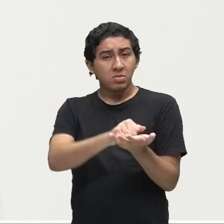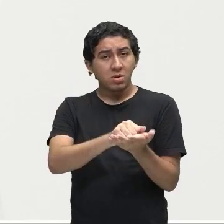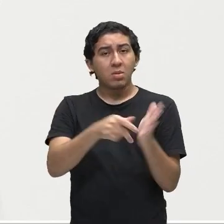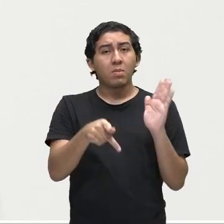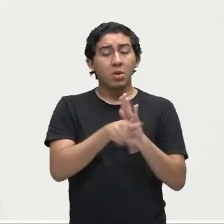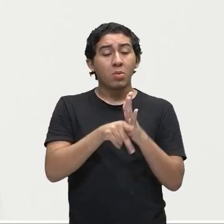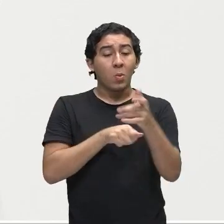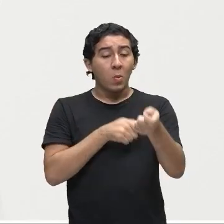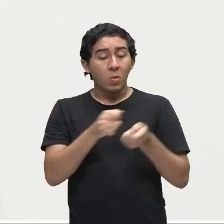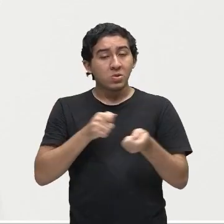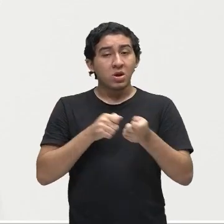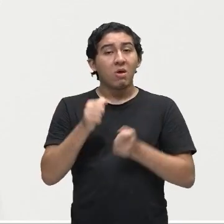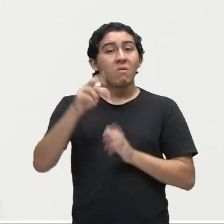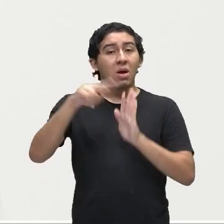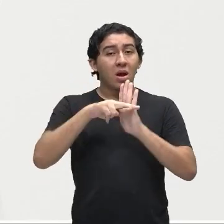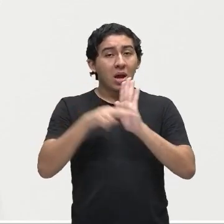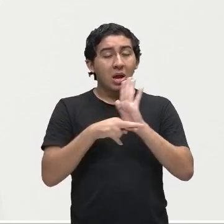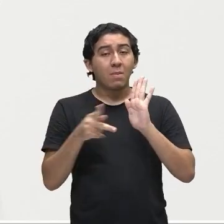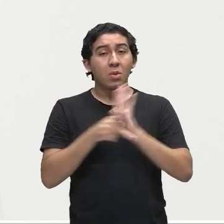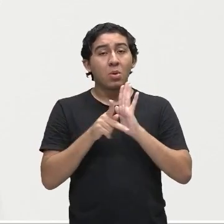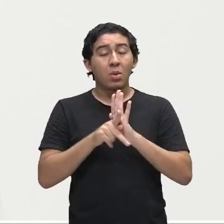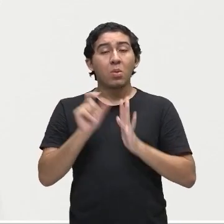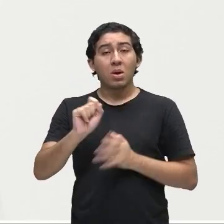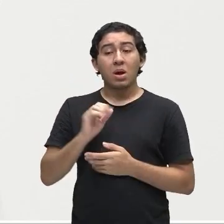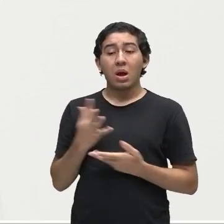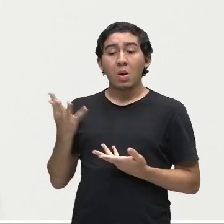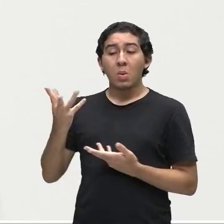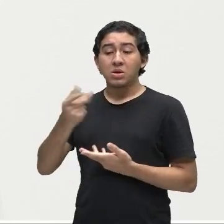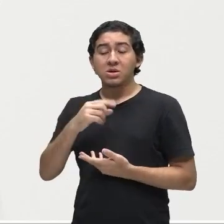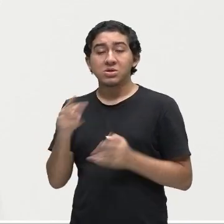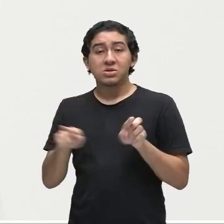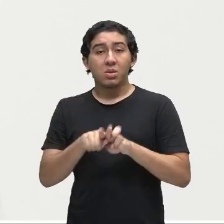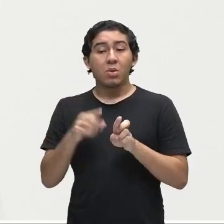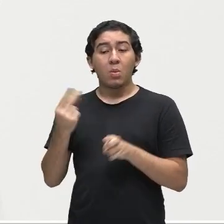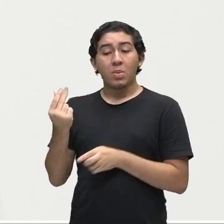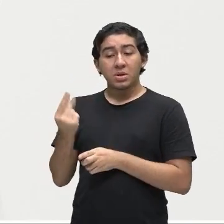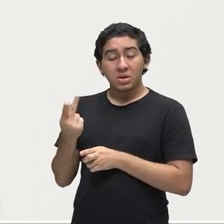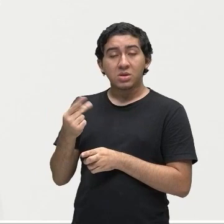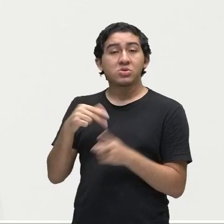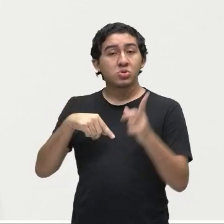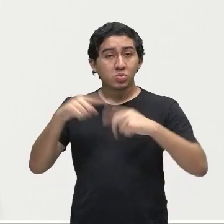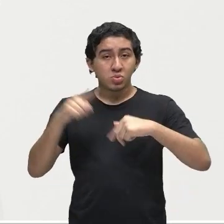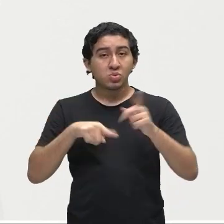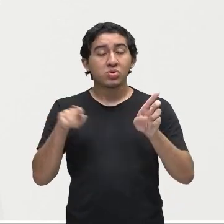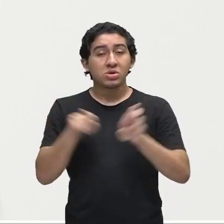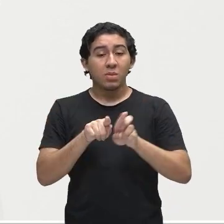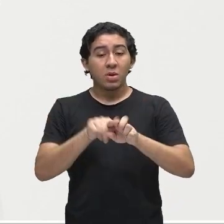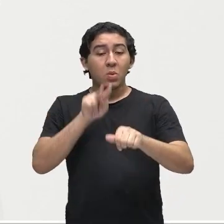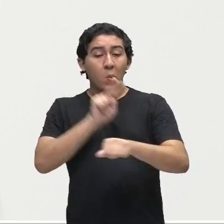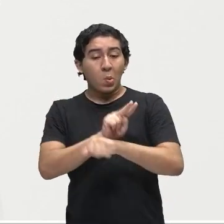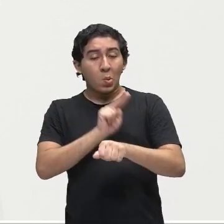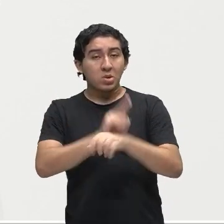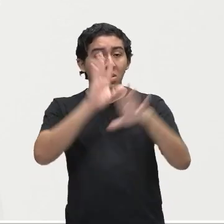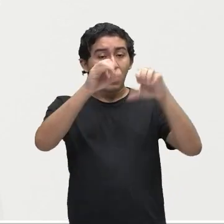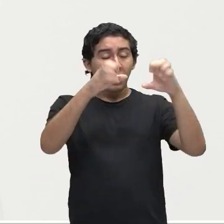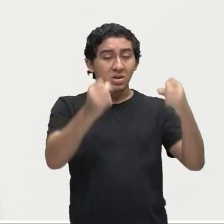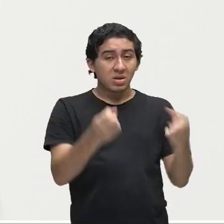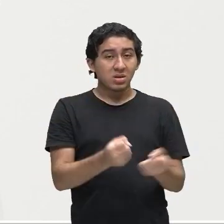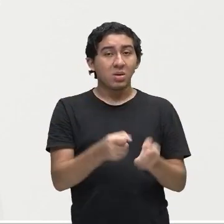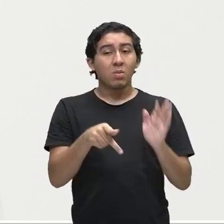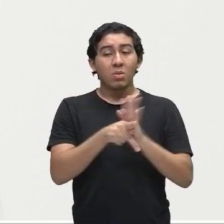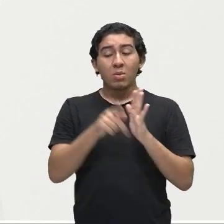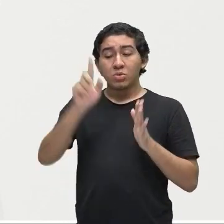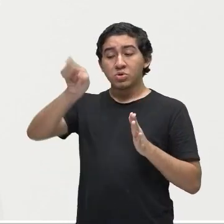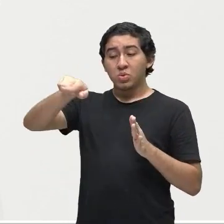controlavam com rigor a qualidade e o preço dos produtos e protegiam os artesãos da concorrência.